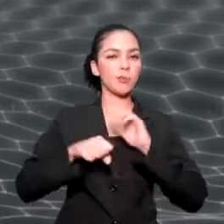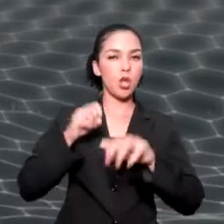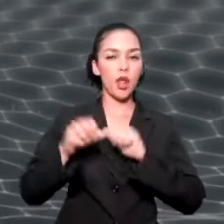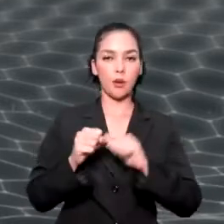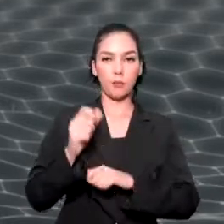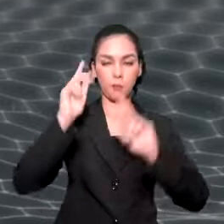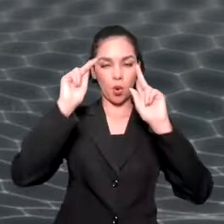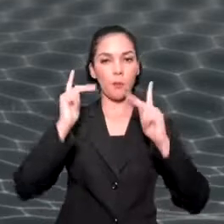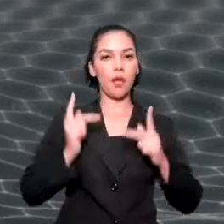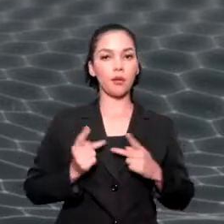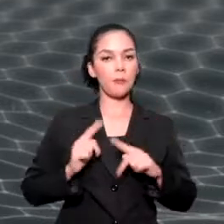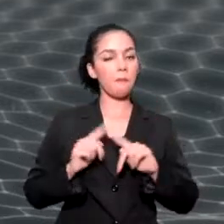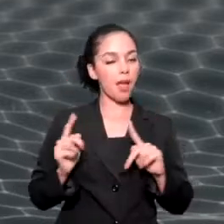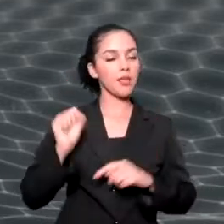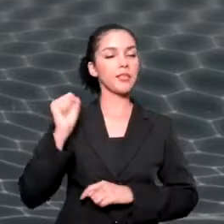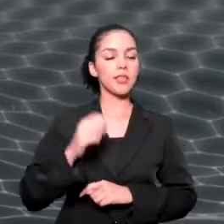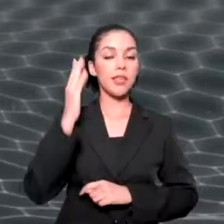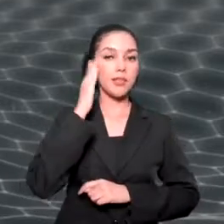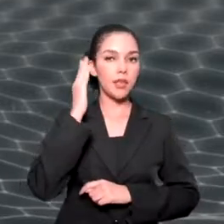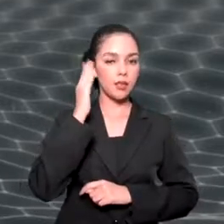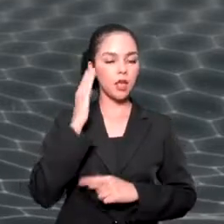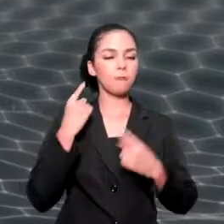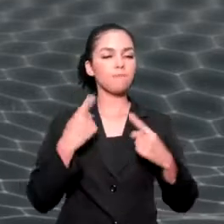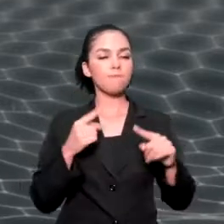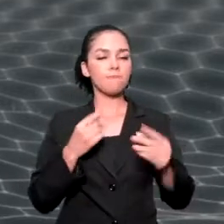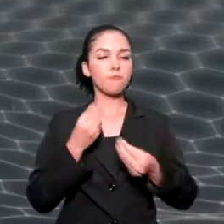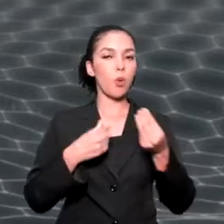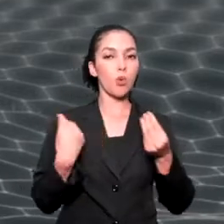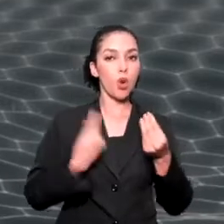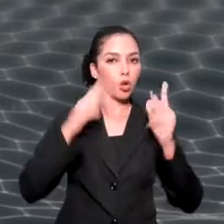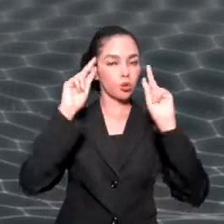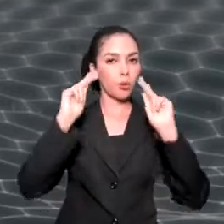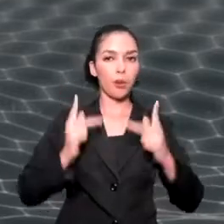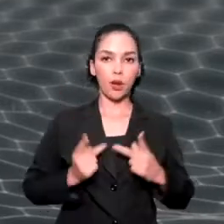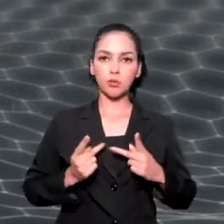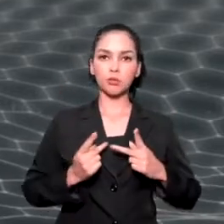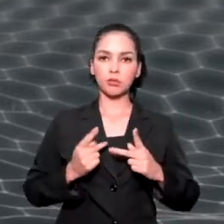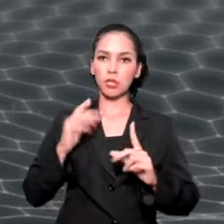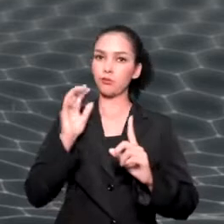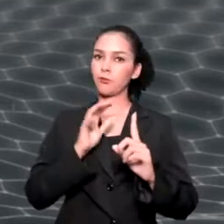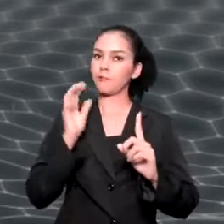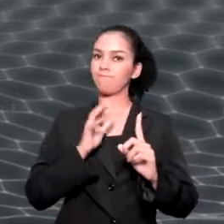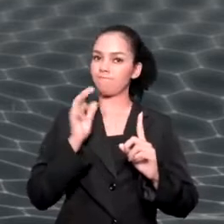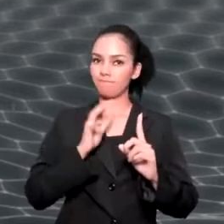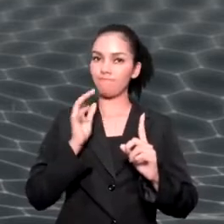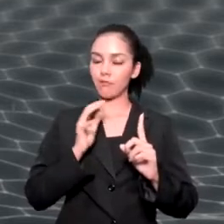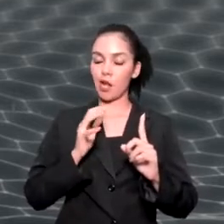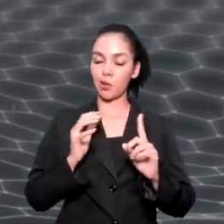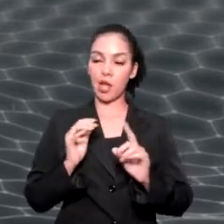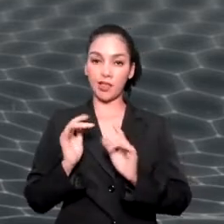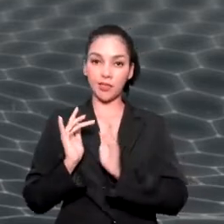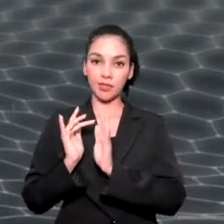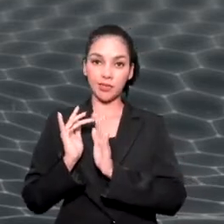ou explorado pelo ser humano, mas sim compreender criticamente como nós, seres humanos, somos influenciados